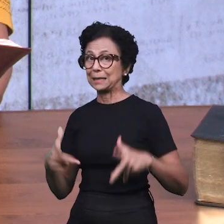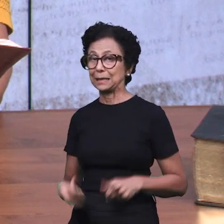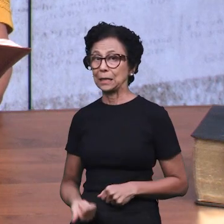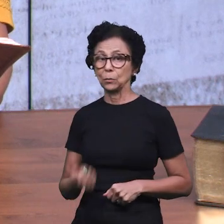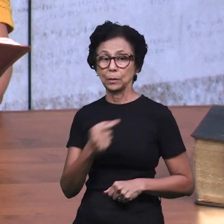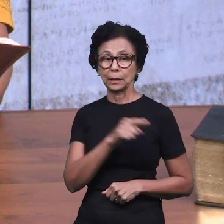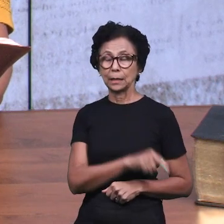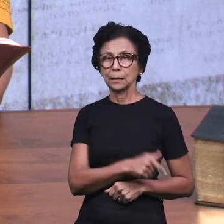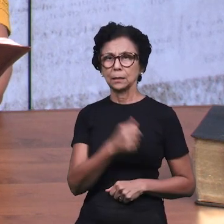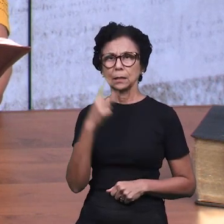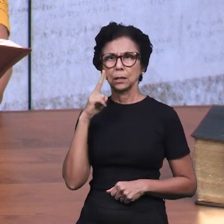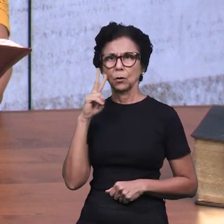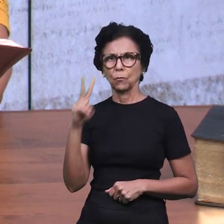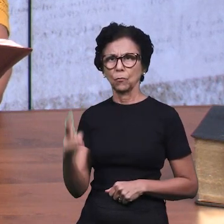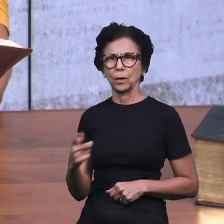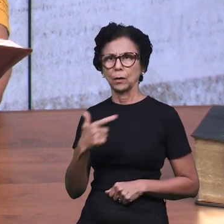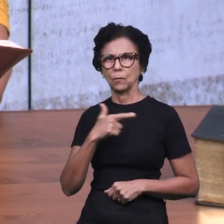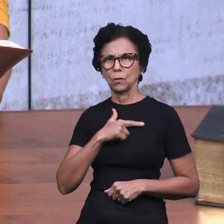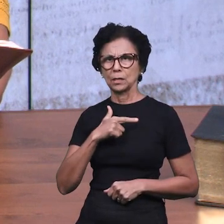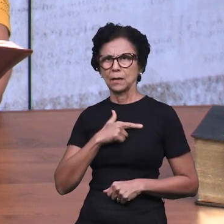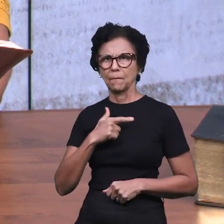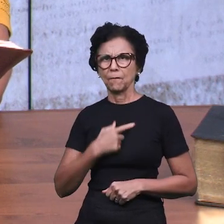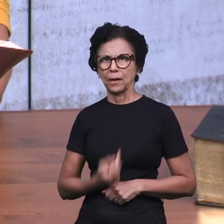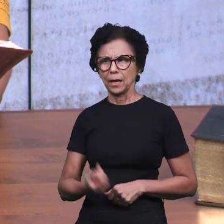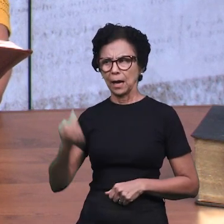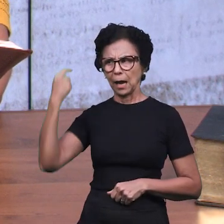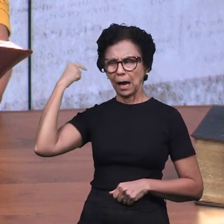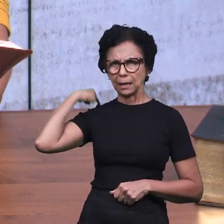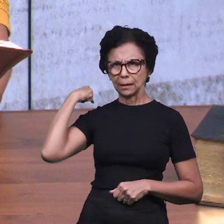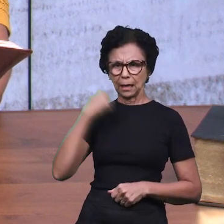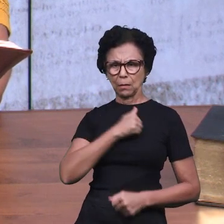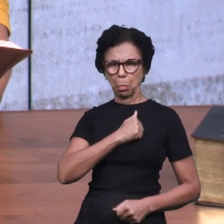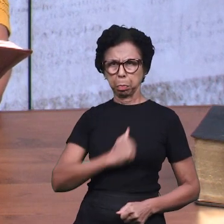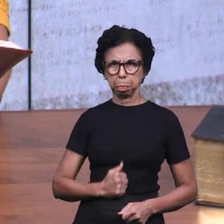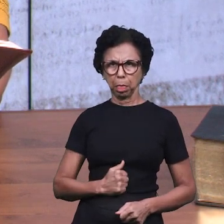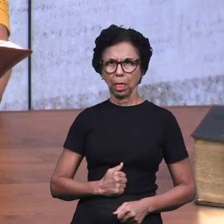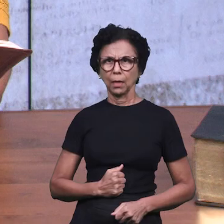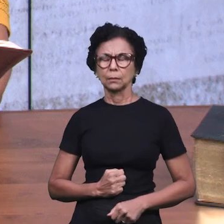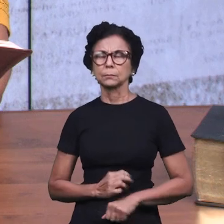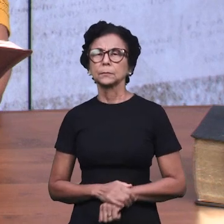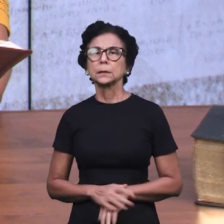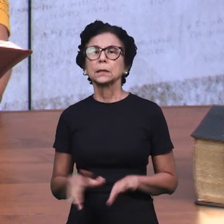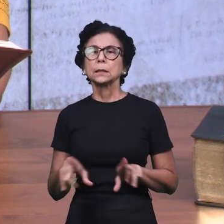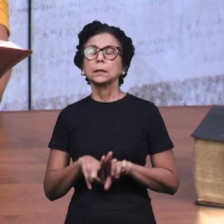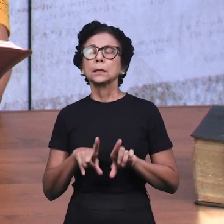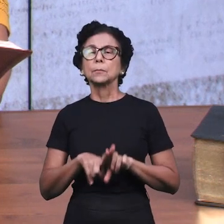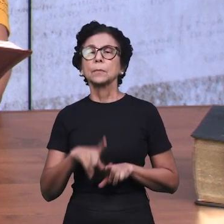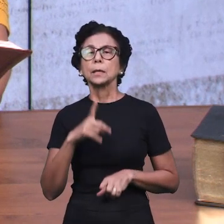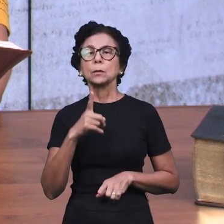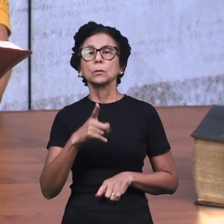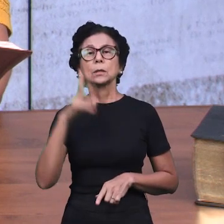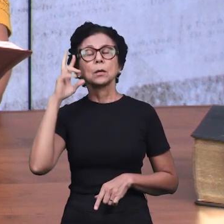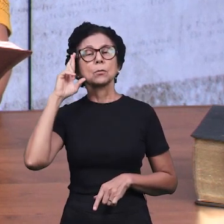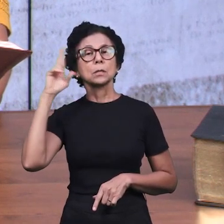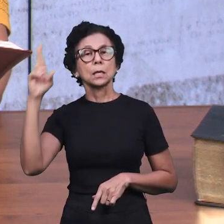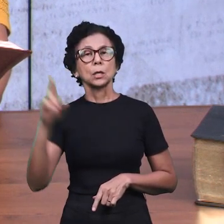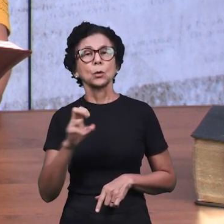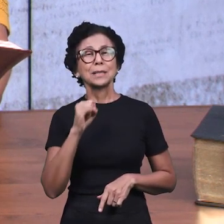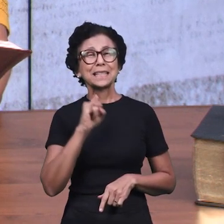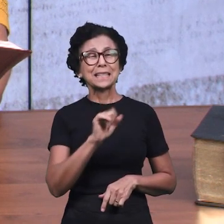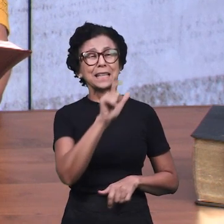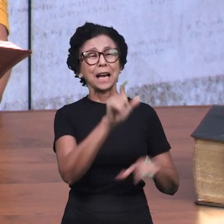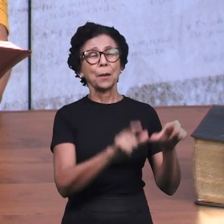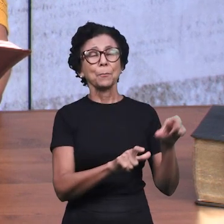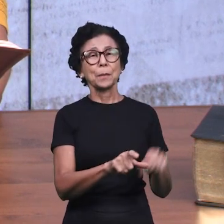e se torne atrás de ti. Não entregarás a seu senhor o servo que se acolher